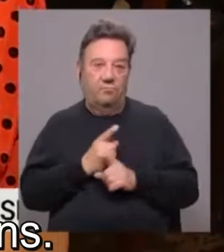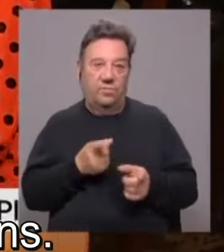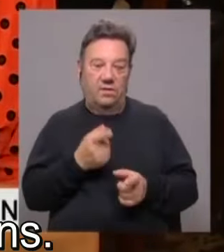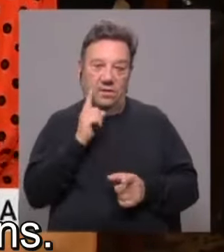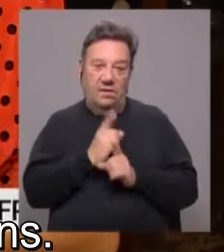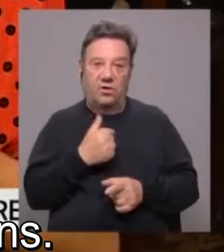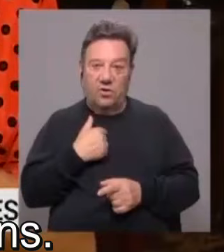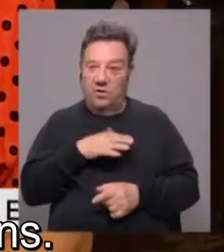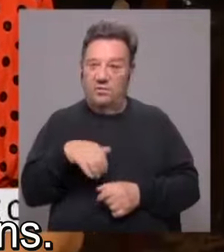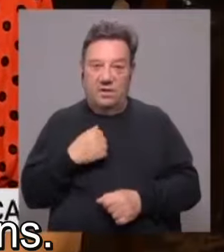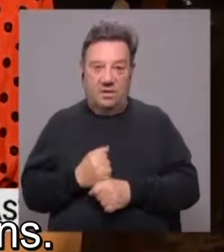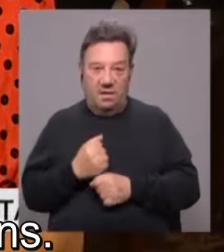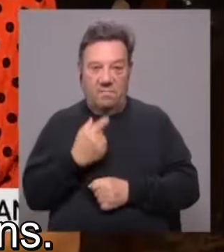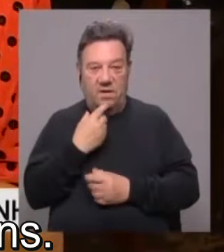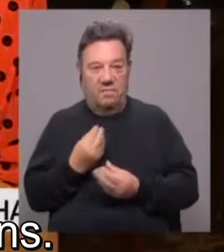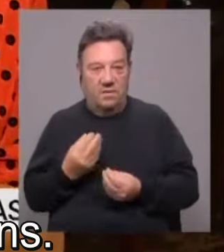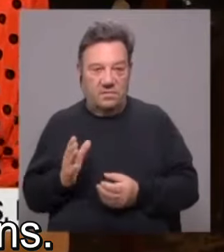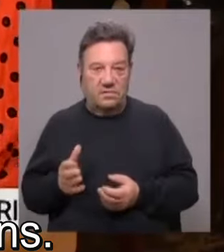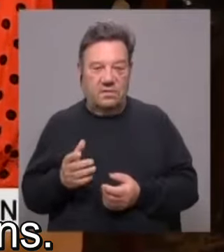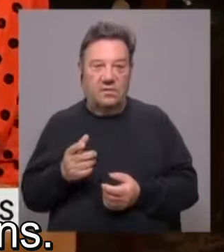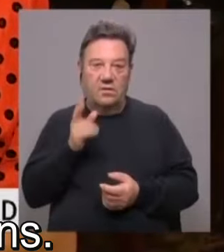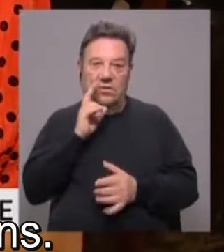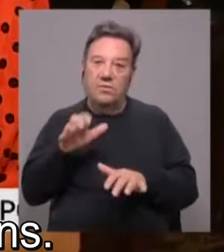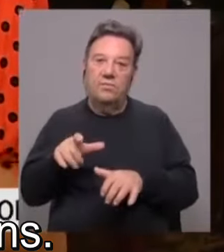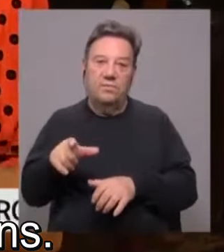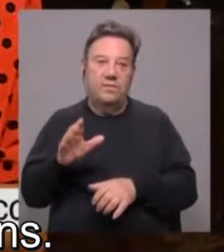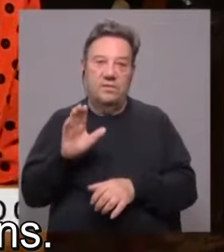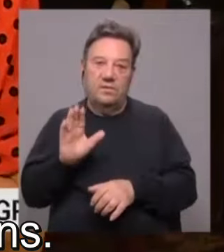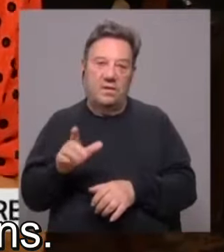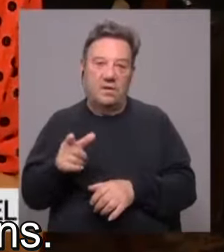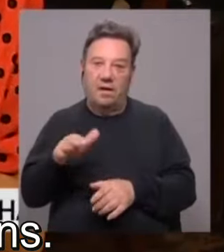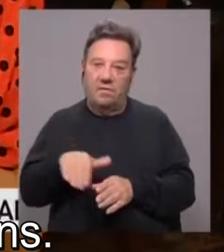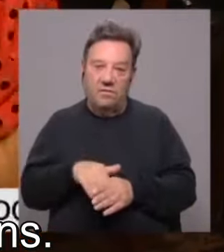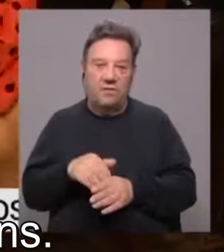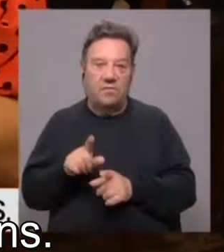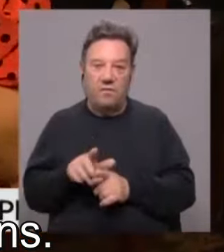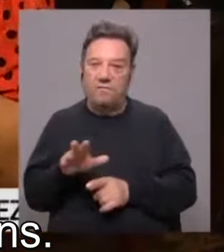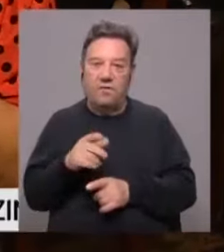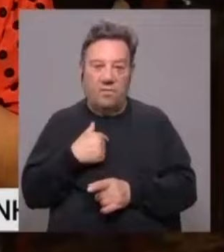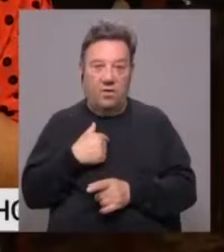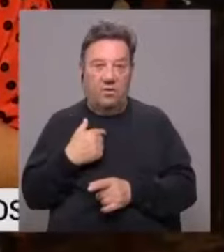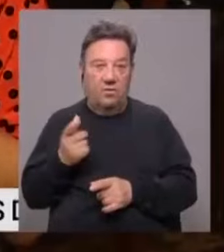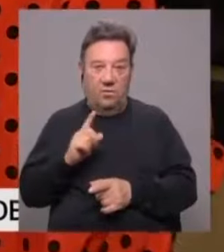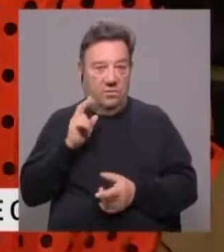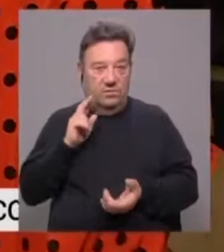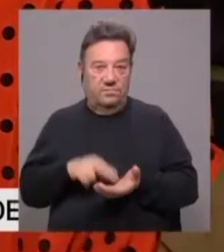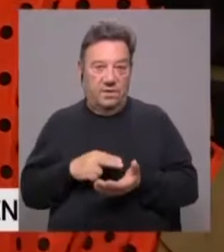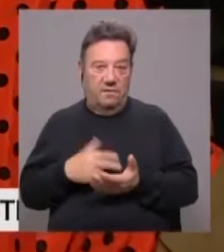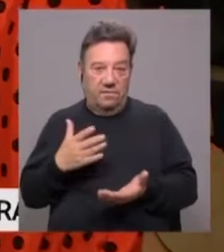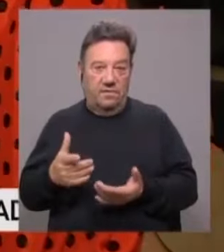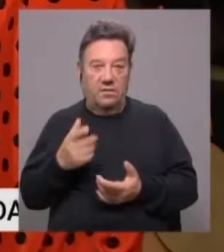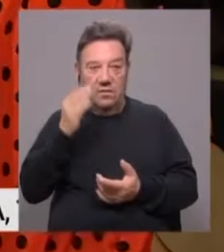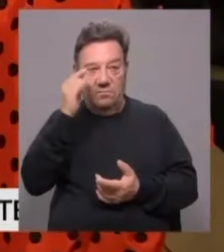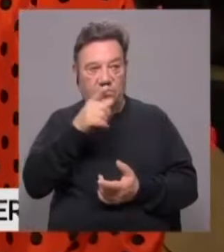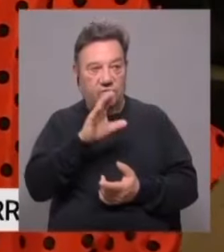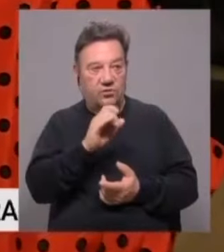lá está, nós trabalhamos imenso. O público está a aderir de uma forma que nós nem estávamos à espera. Temos o professor